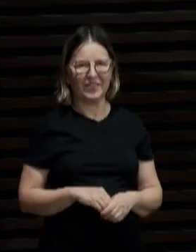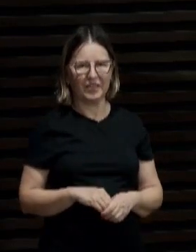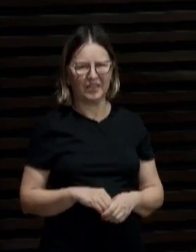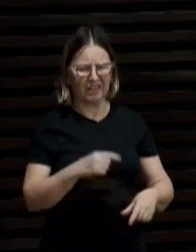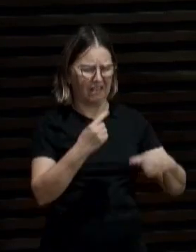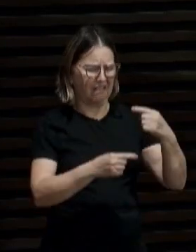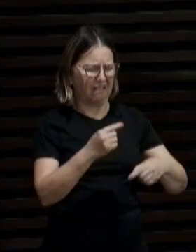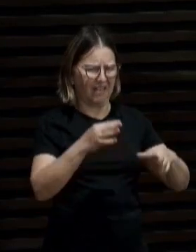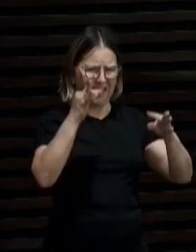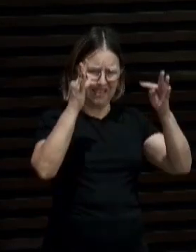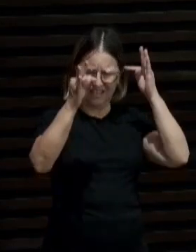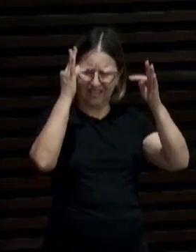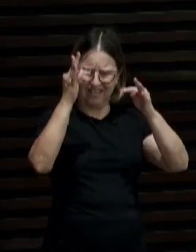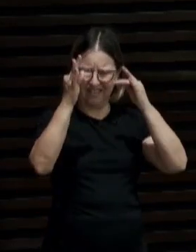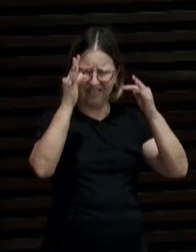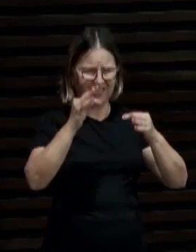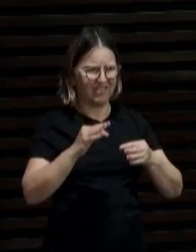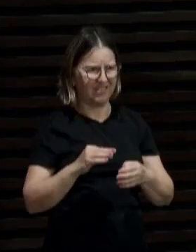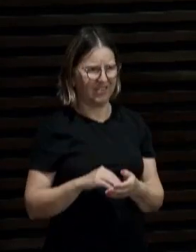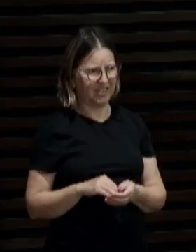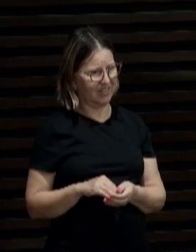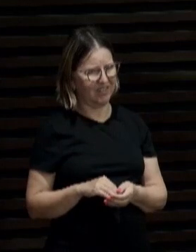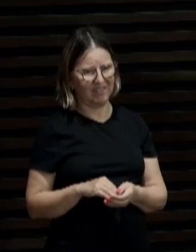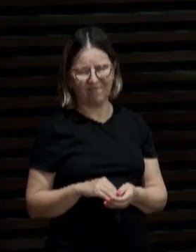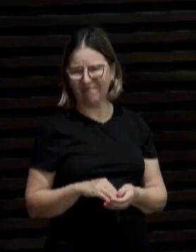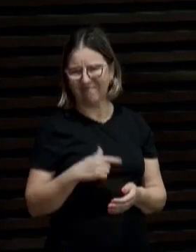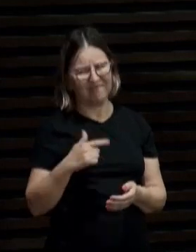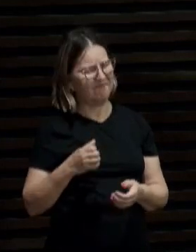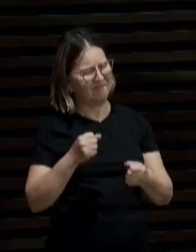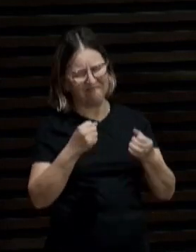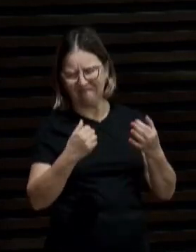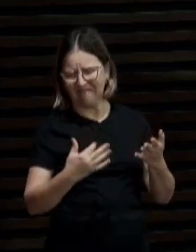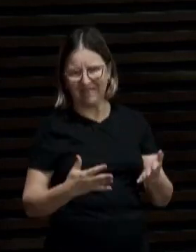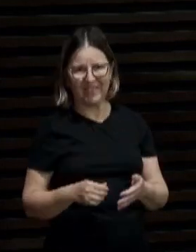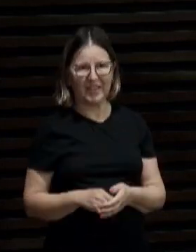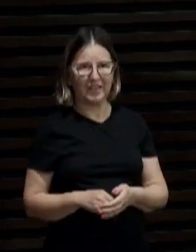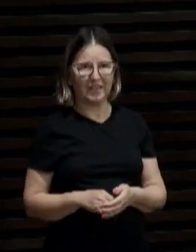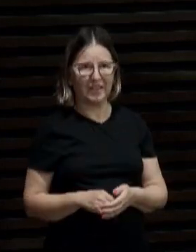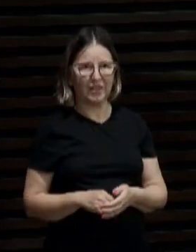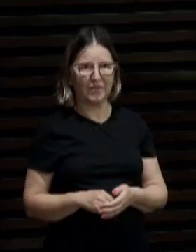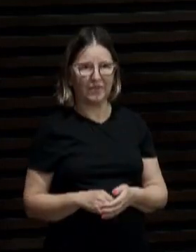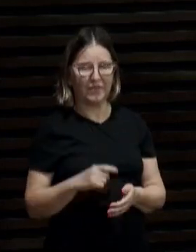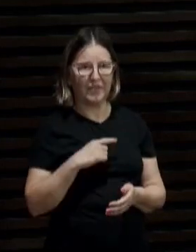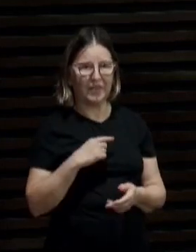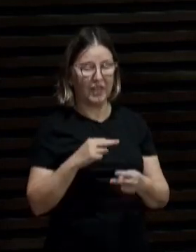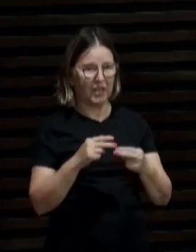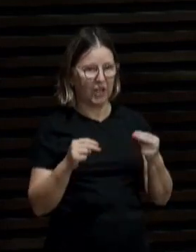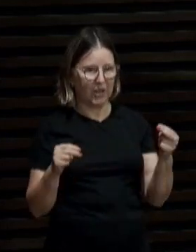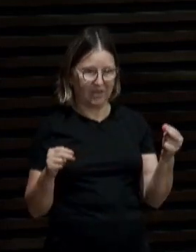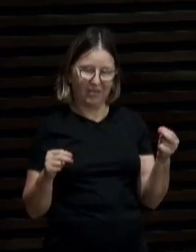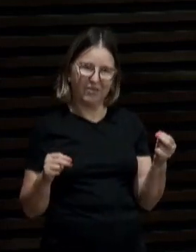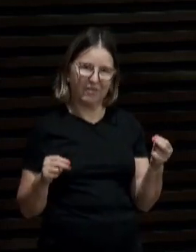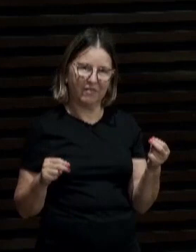debates teológicos de coisa que não tem explicação, querido. Existem coisas, nós estudamos a palavra e devemos